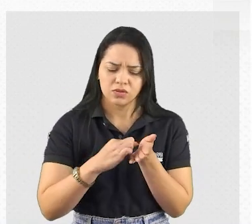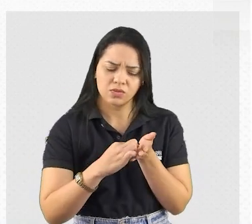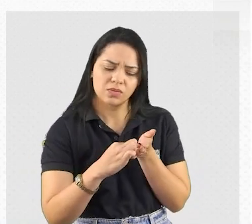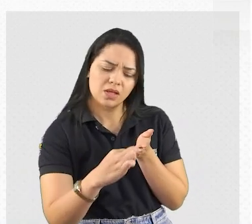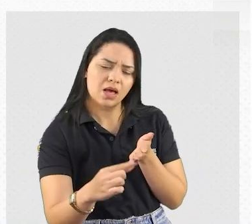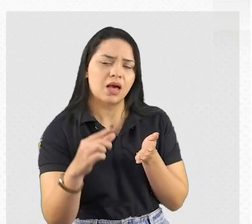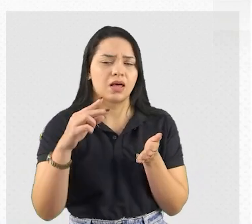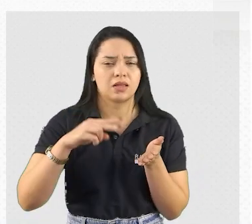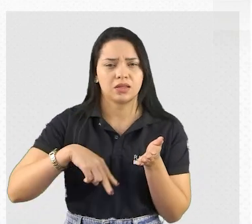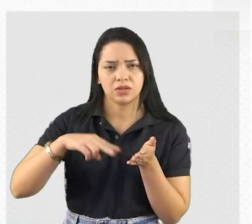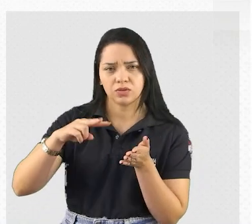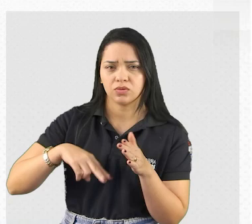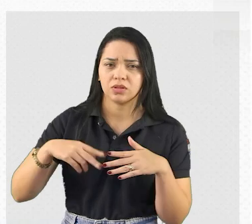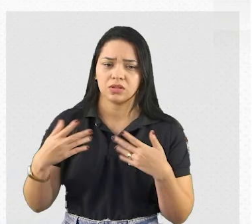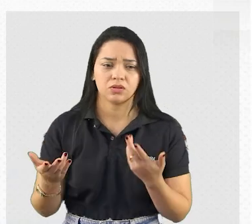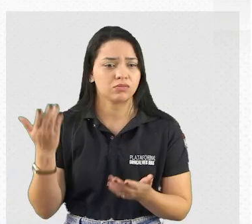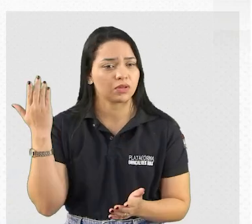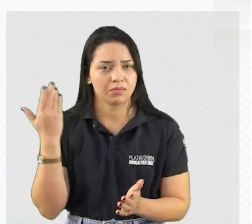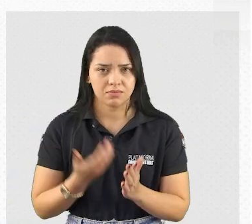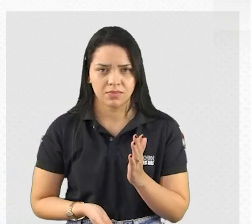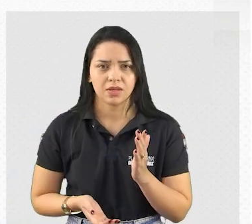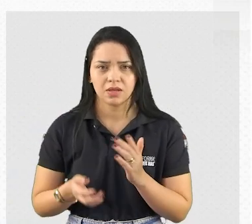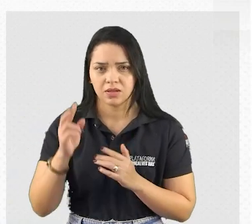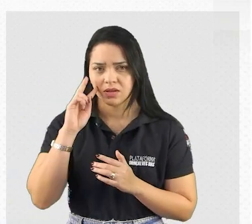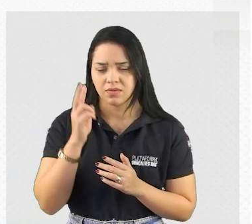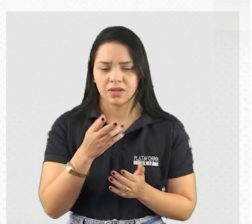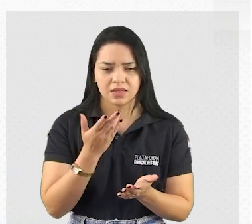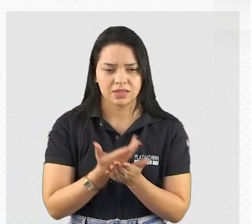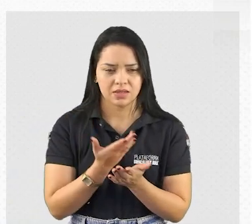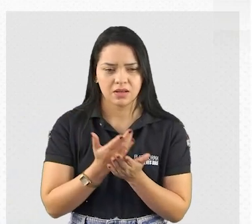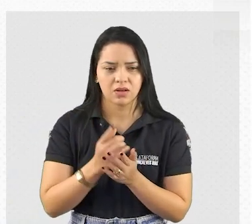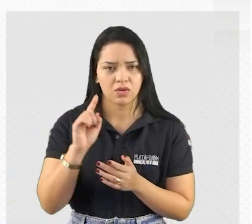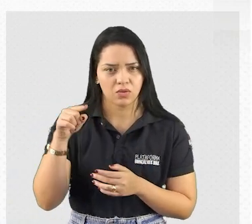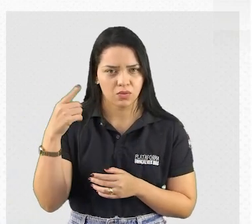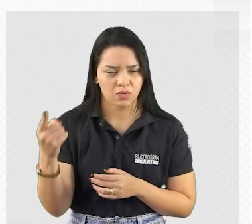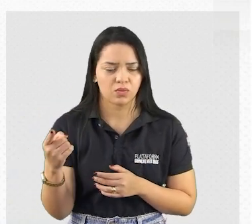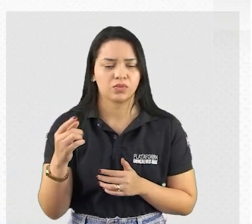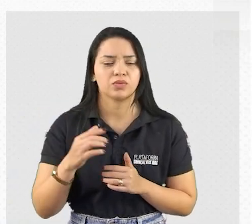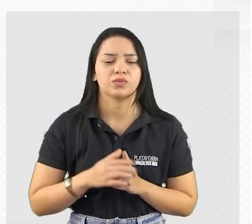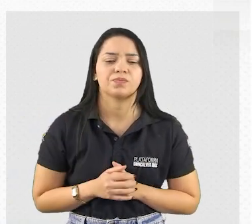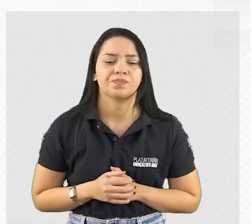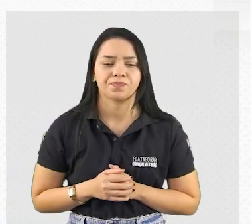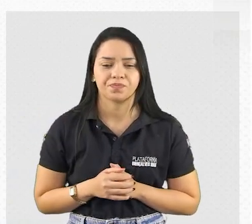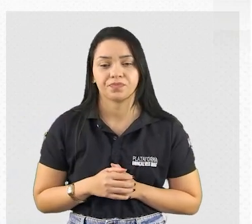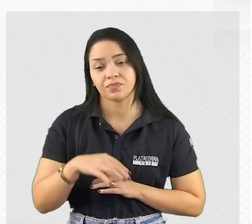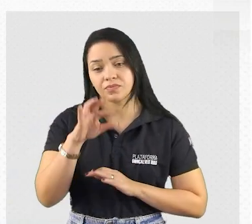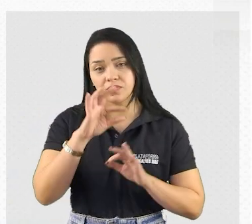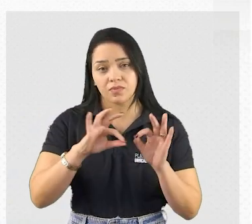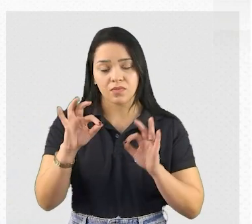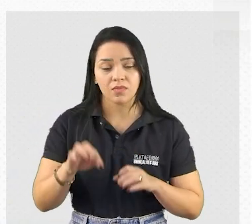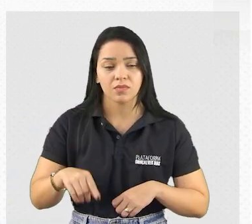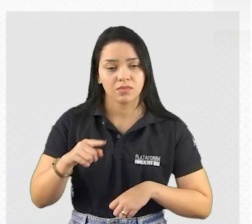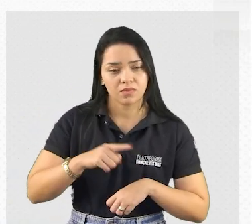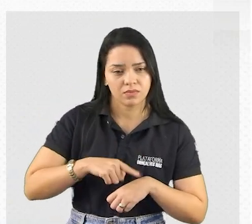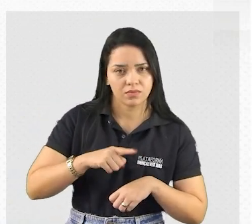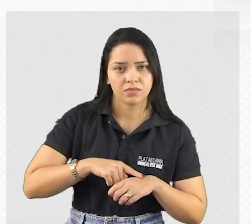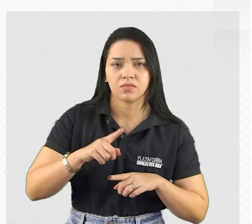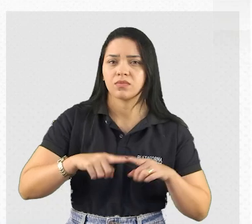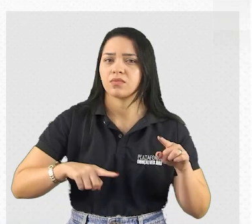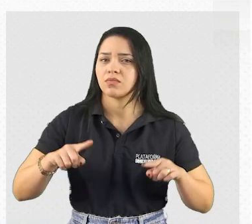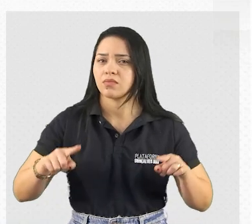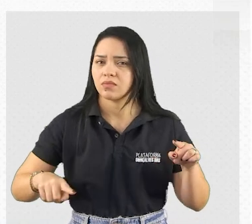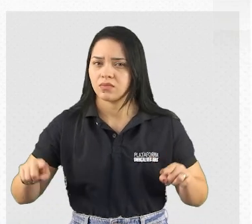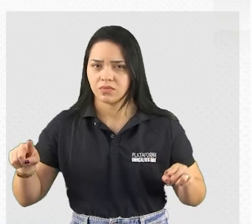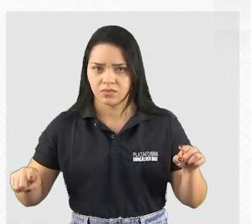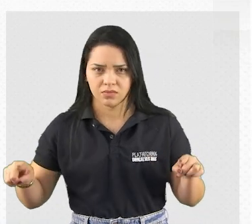de leitura, então não percam de rever essa aula e buscar outros métodos. Organizar tempos e